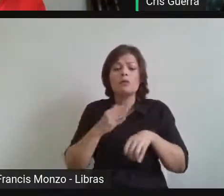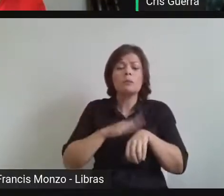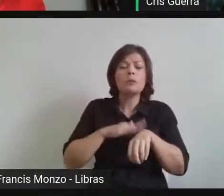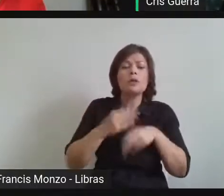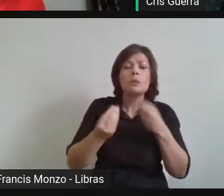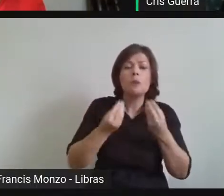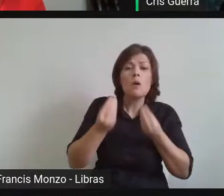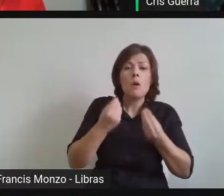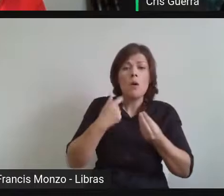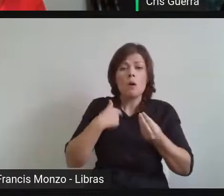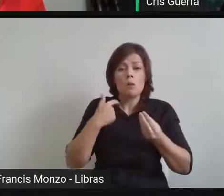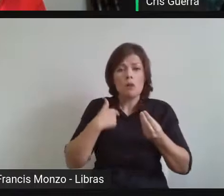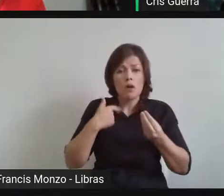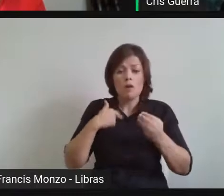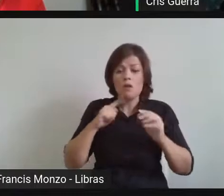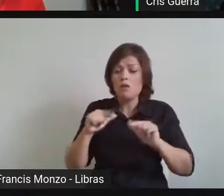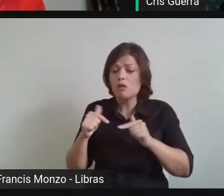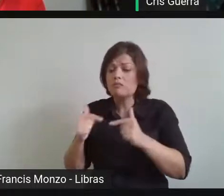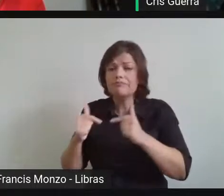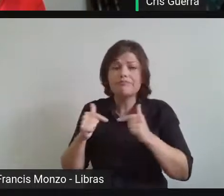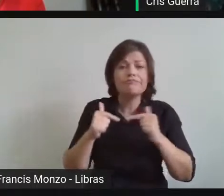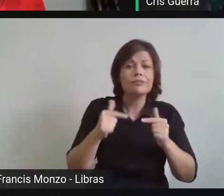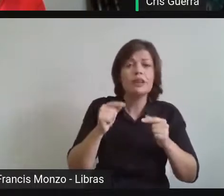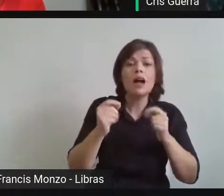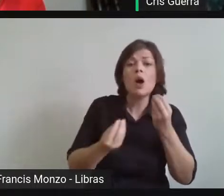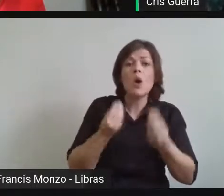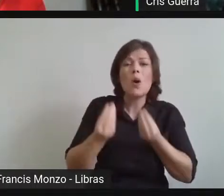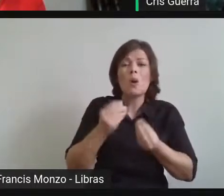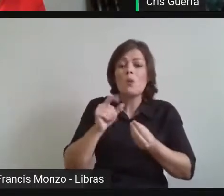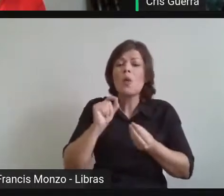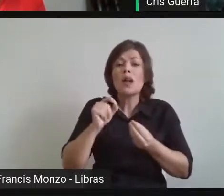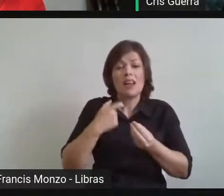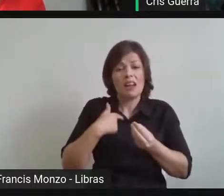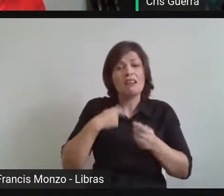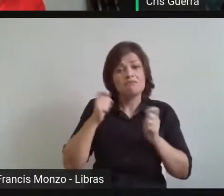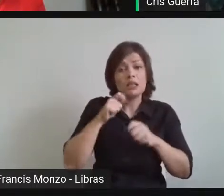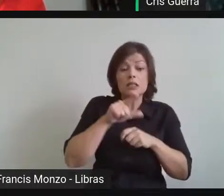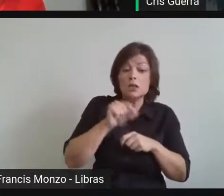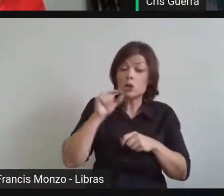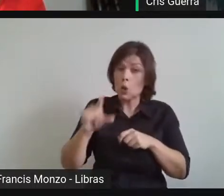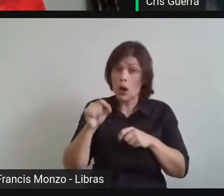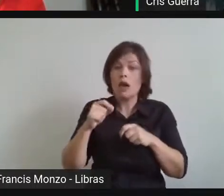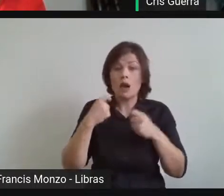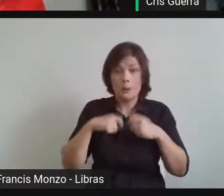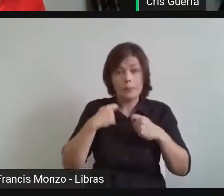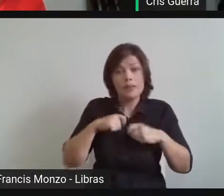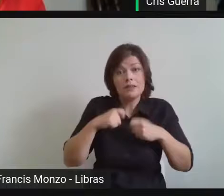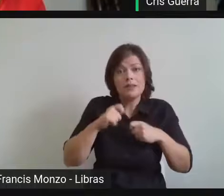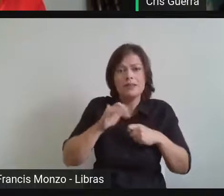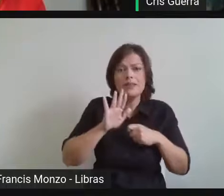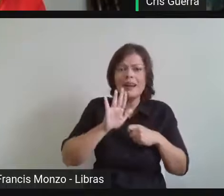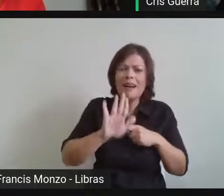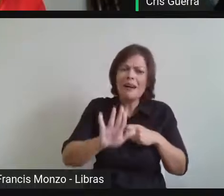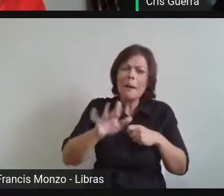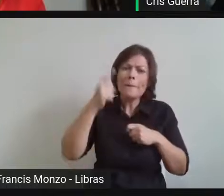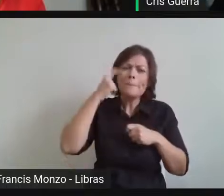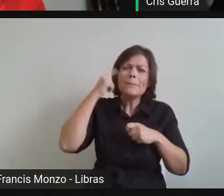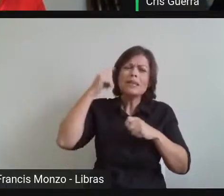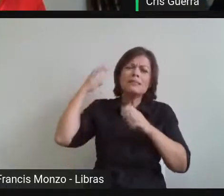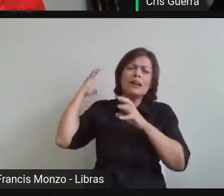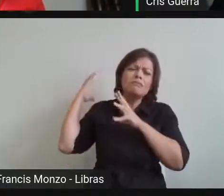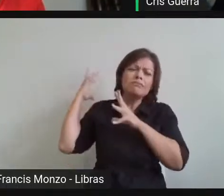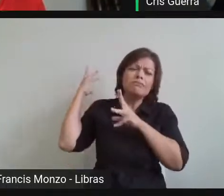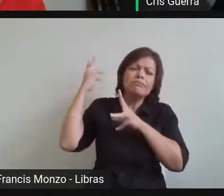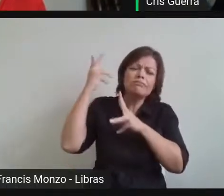mais. Mas eu acho que a gente traz uma bagagem tão bonita que faz com que a gente até tire o drama das